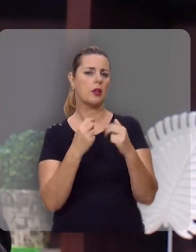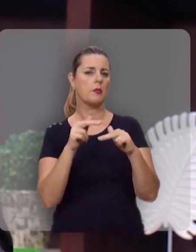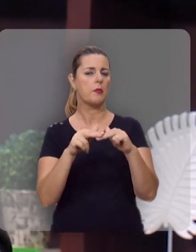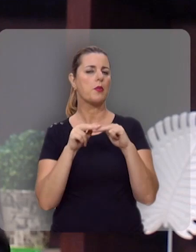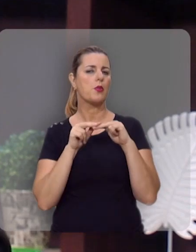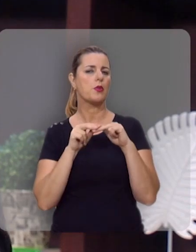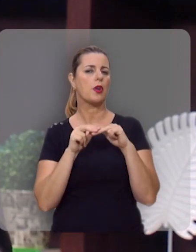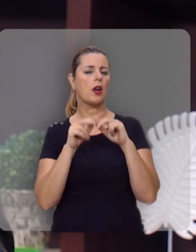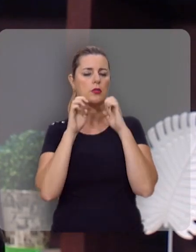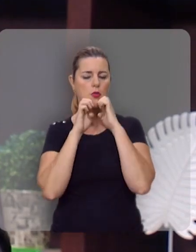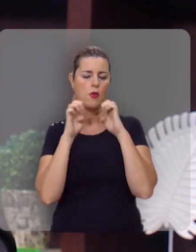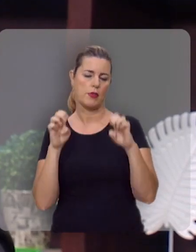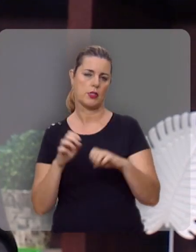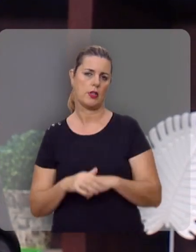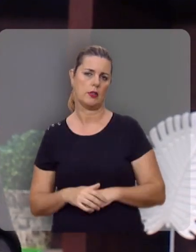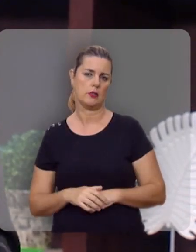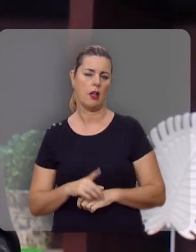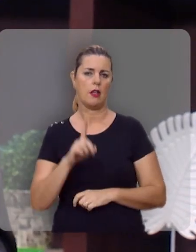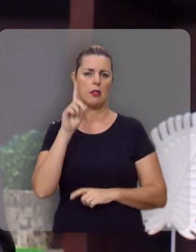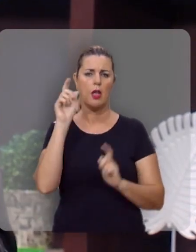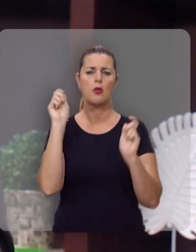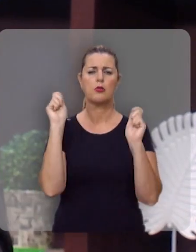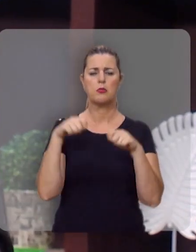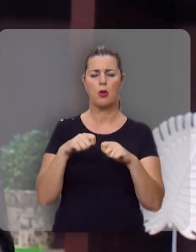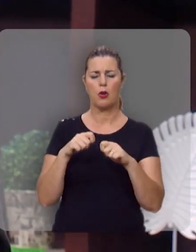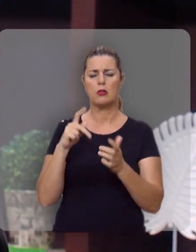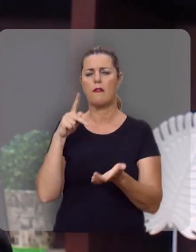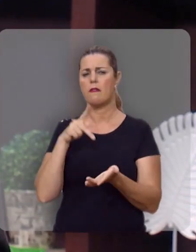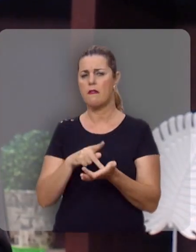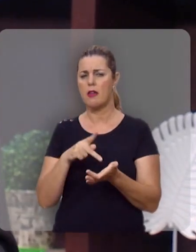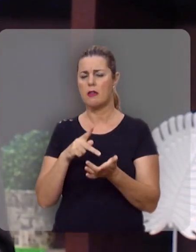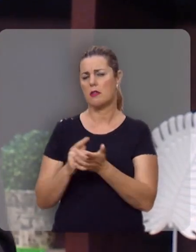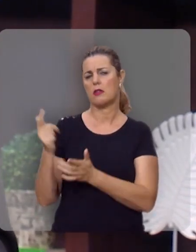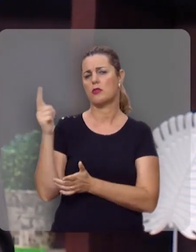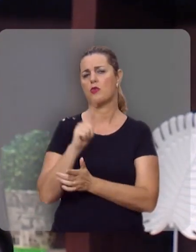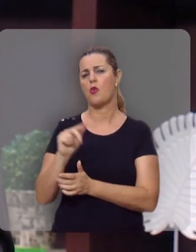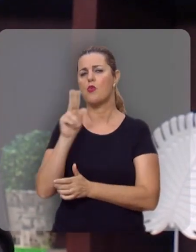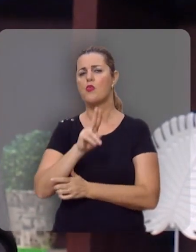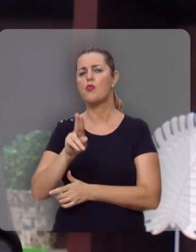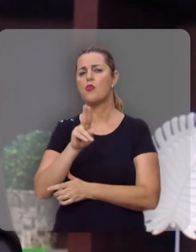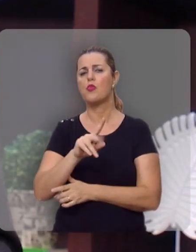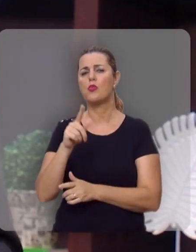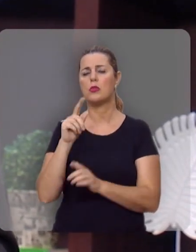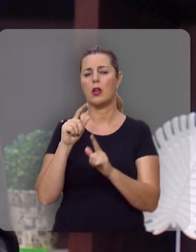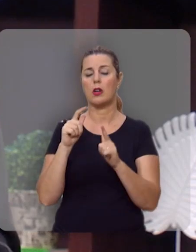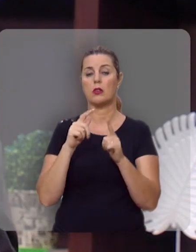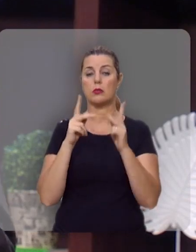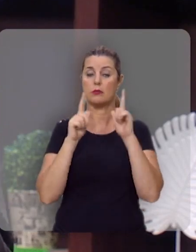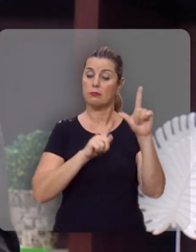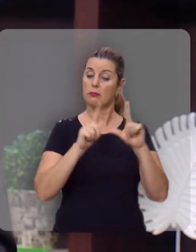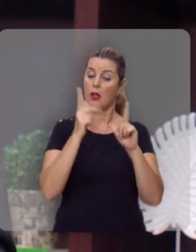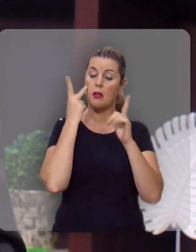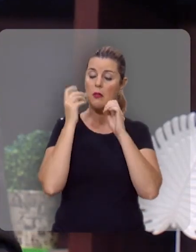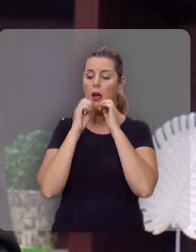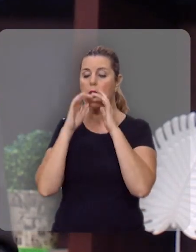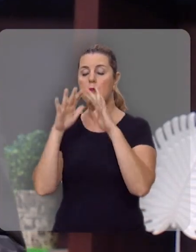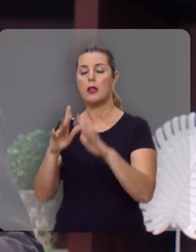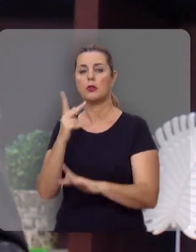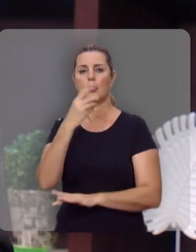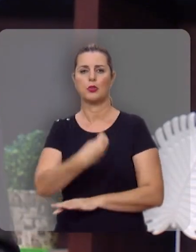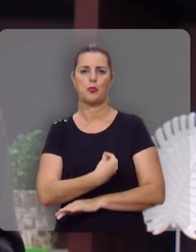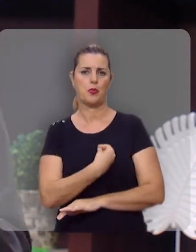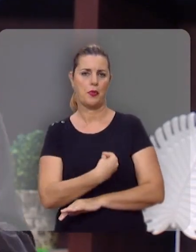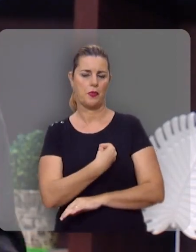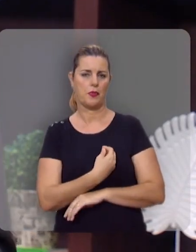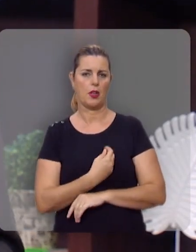a partir do Evangelho. Que Deus possa, de fato, continuar usando esse programa para abençoar a